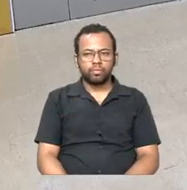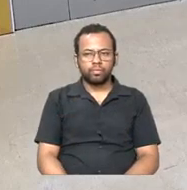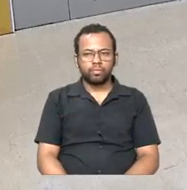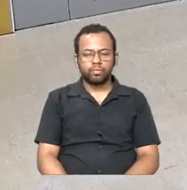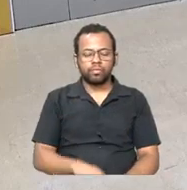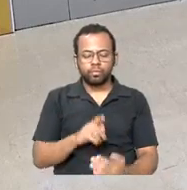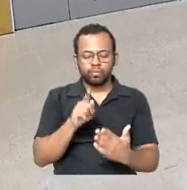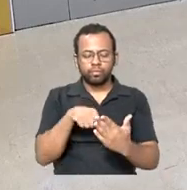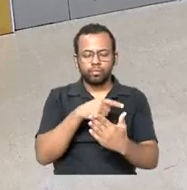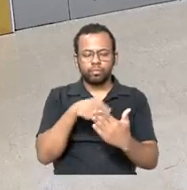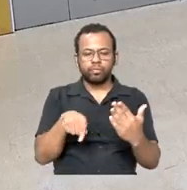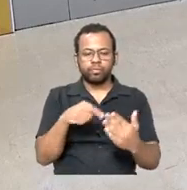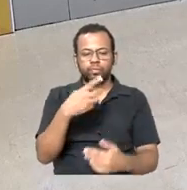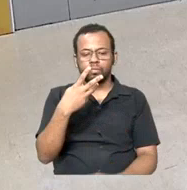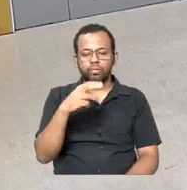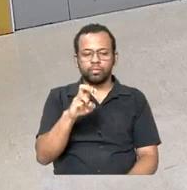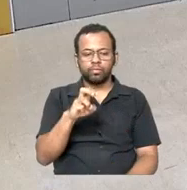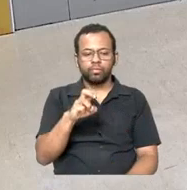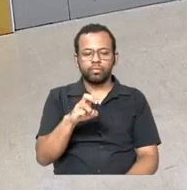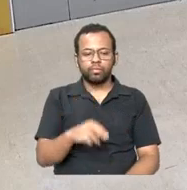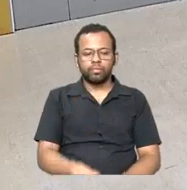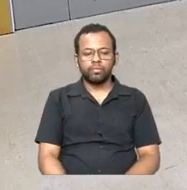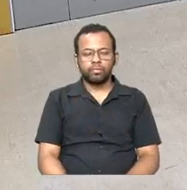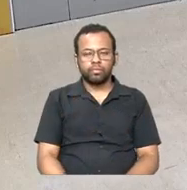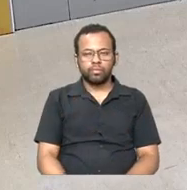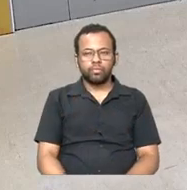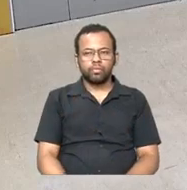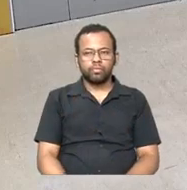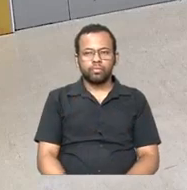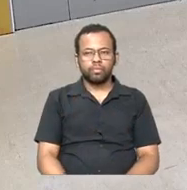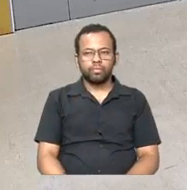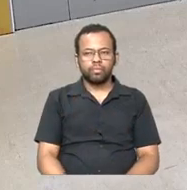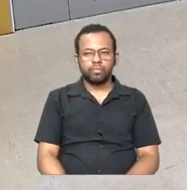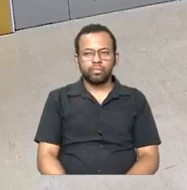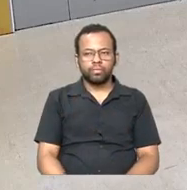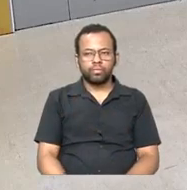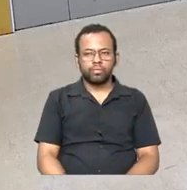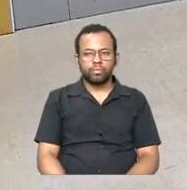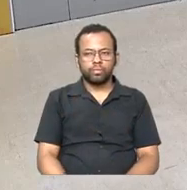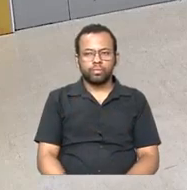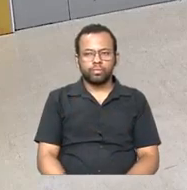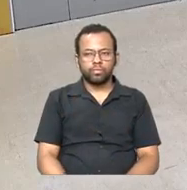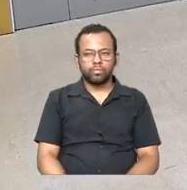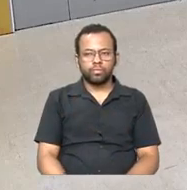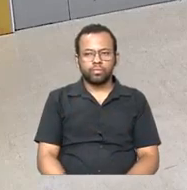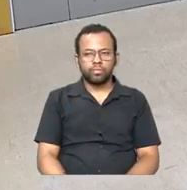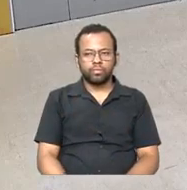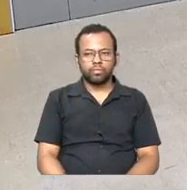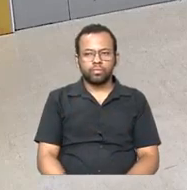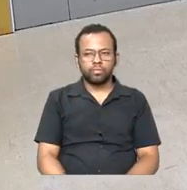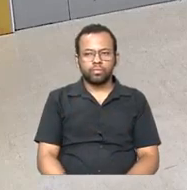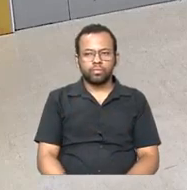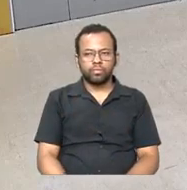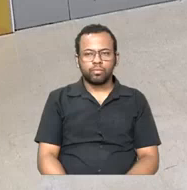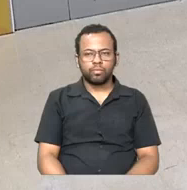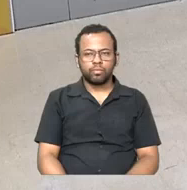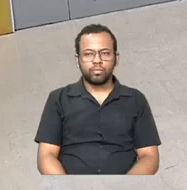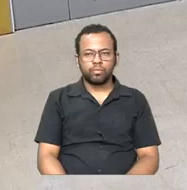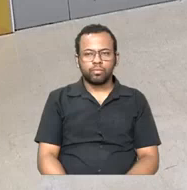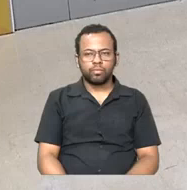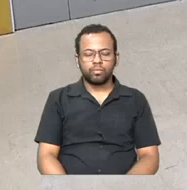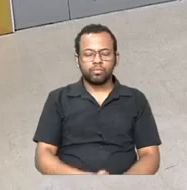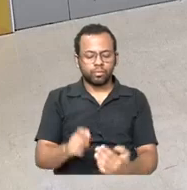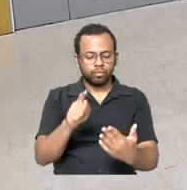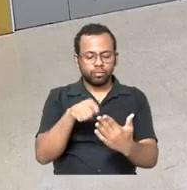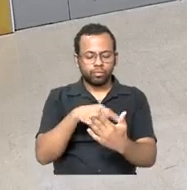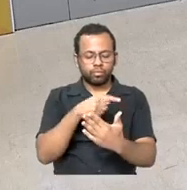35 35 vai marcando 35 subiu sobe também Número 32